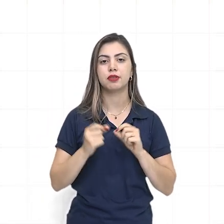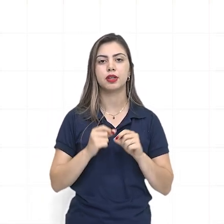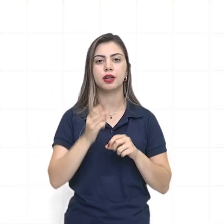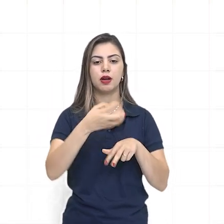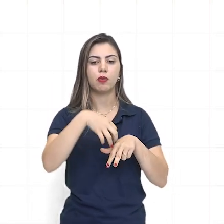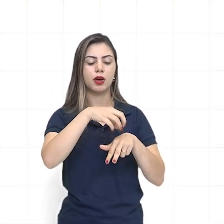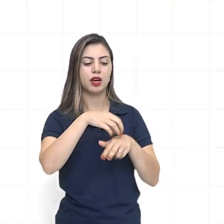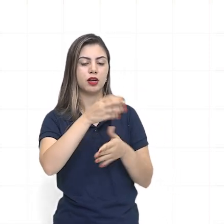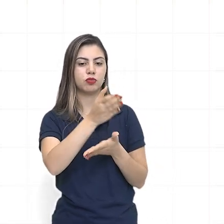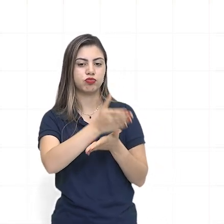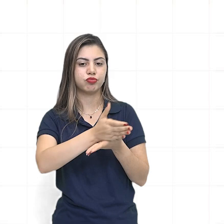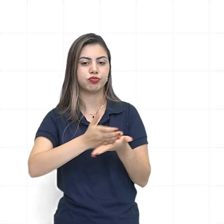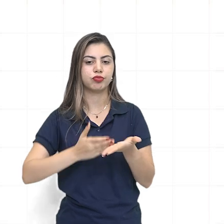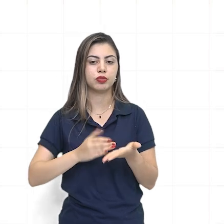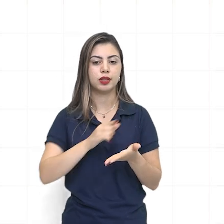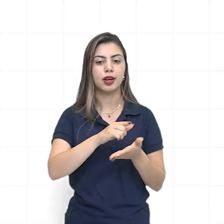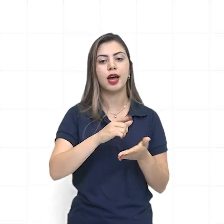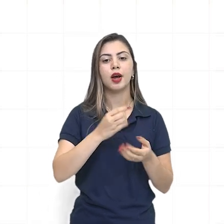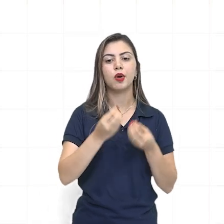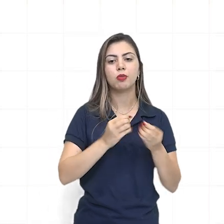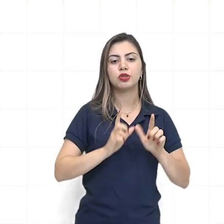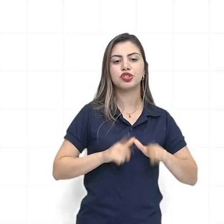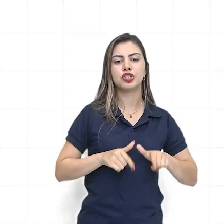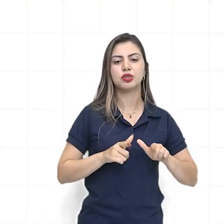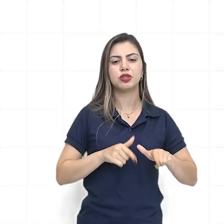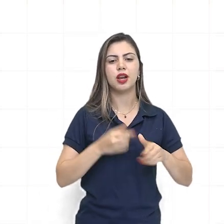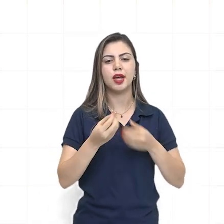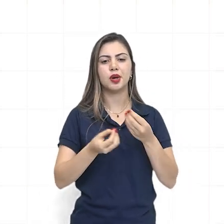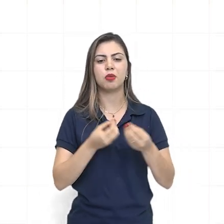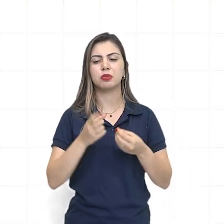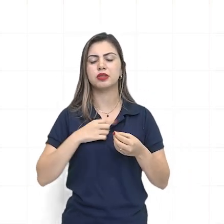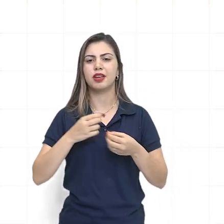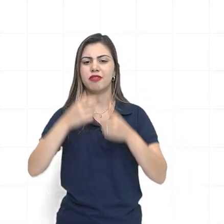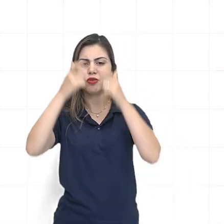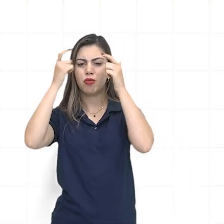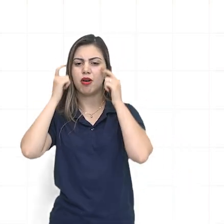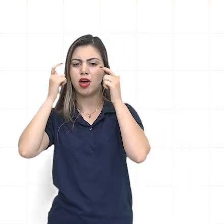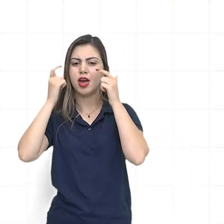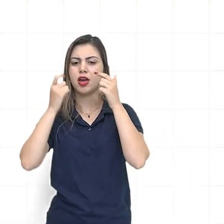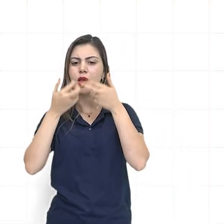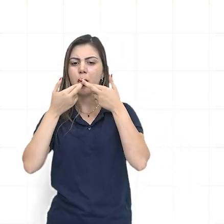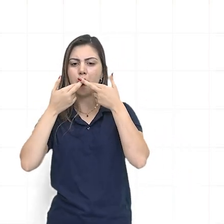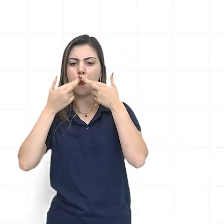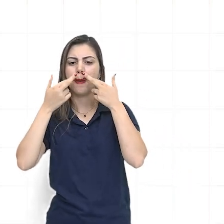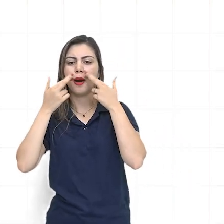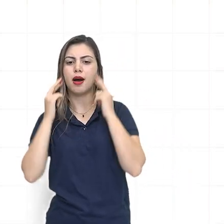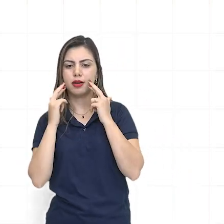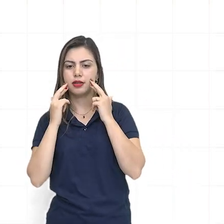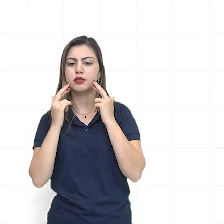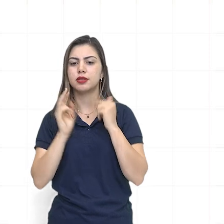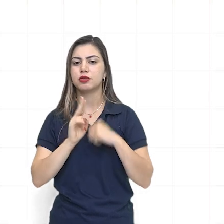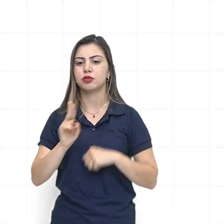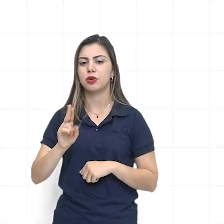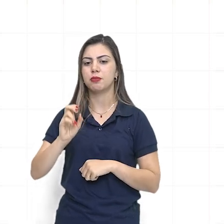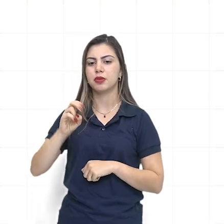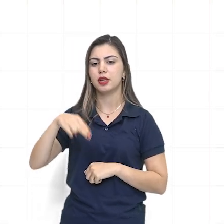reino. Jerusalém foi devastada sob o comando do rei